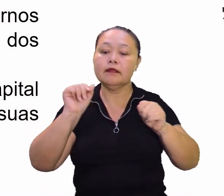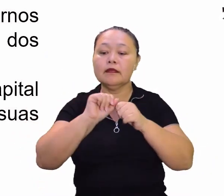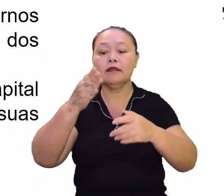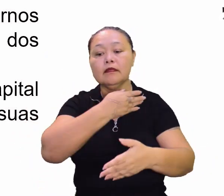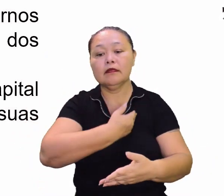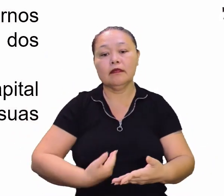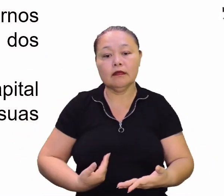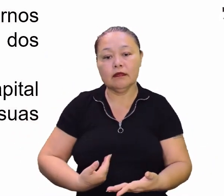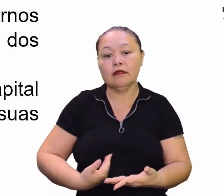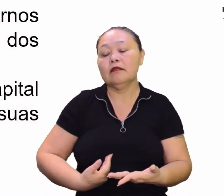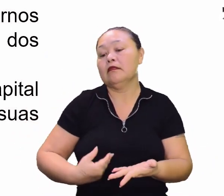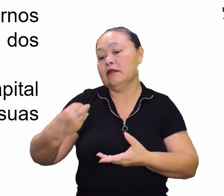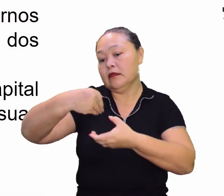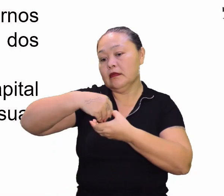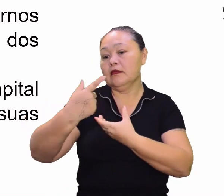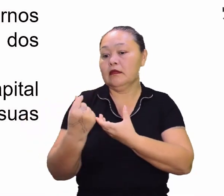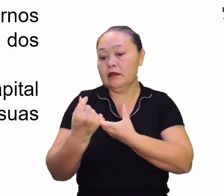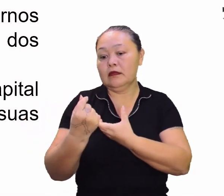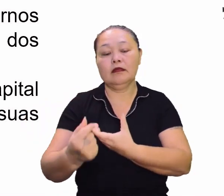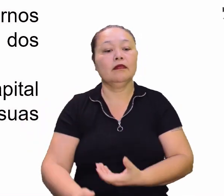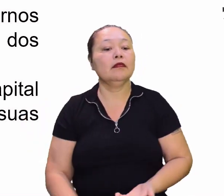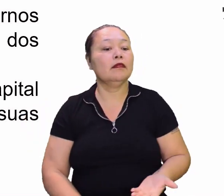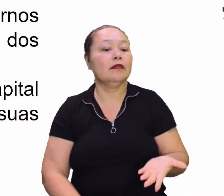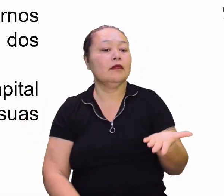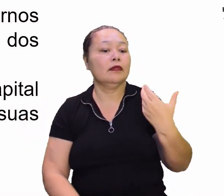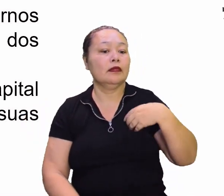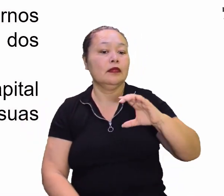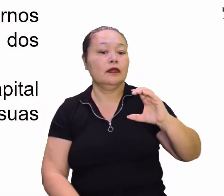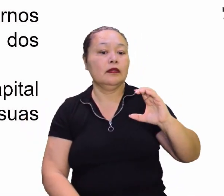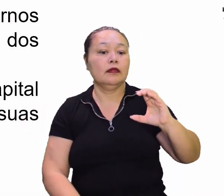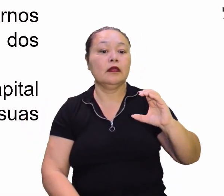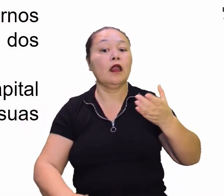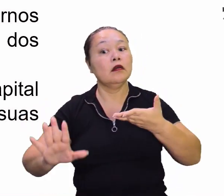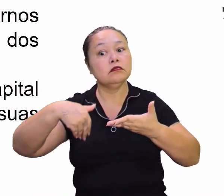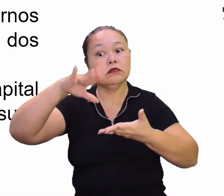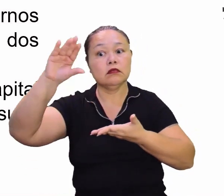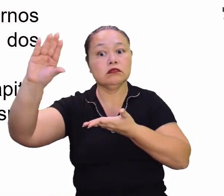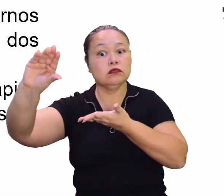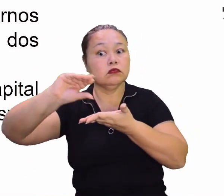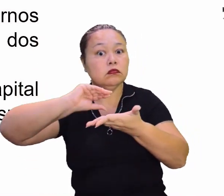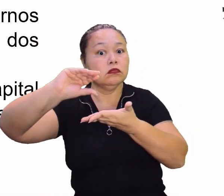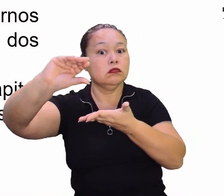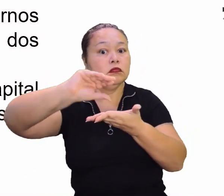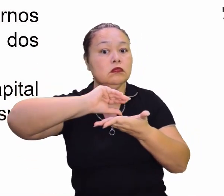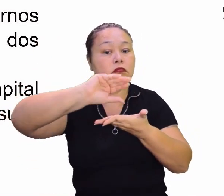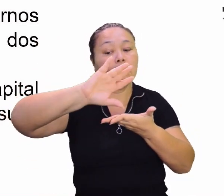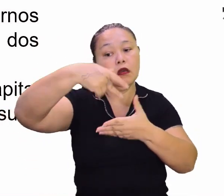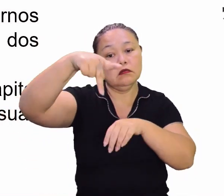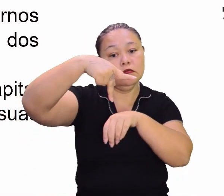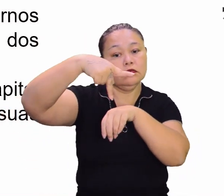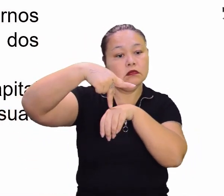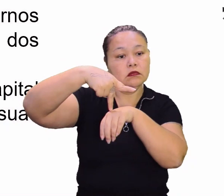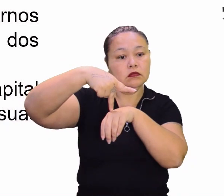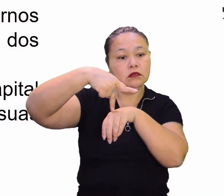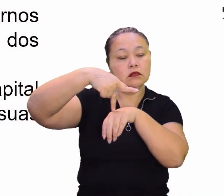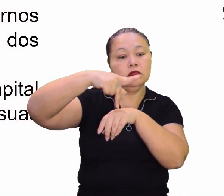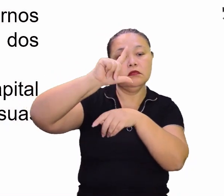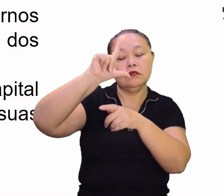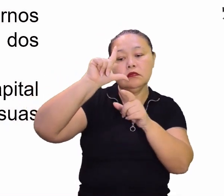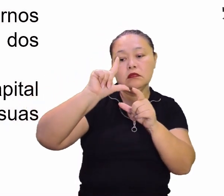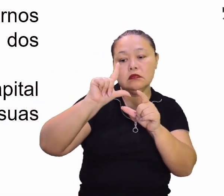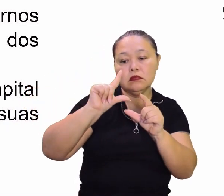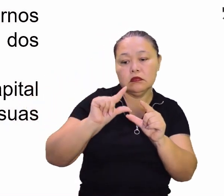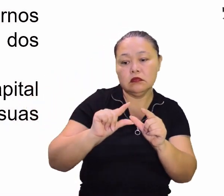Diminuir a influência estatal na economia. C. Atrair mais investimentos estrangeiros